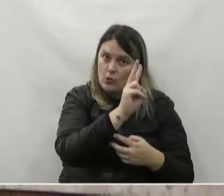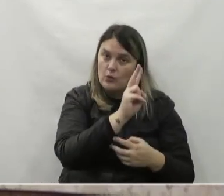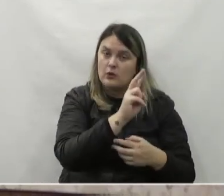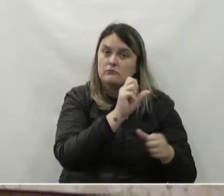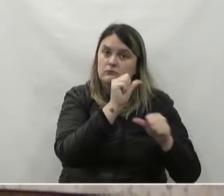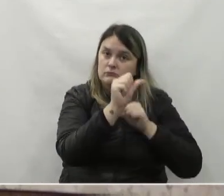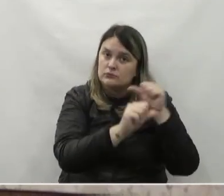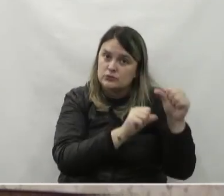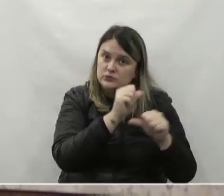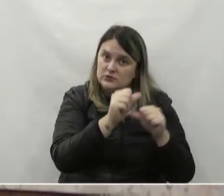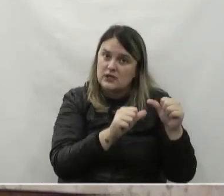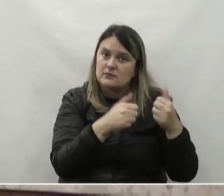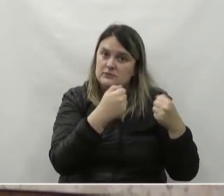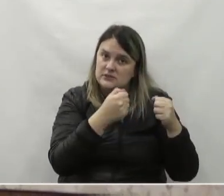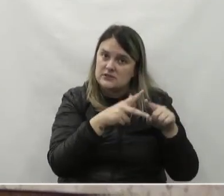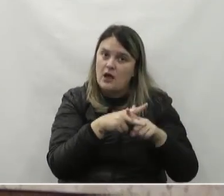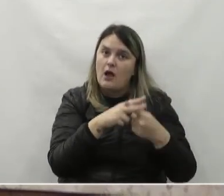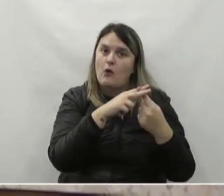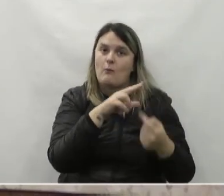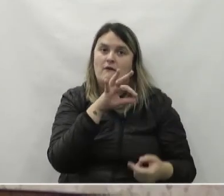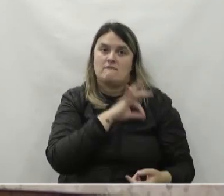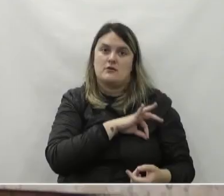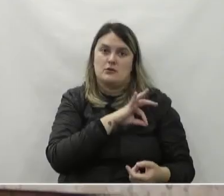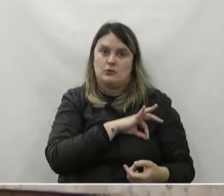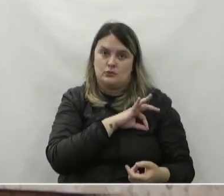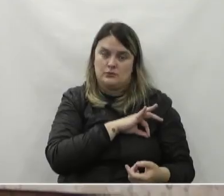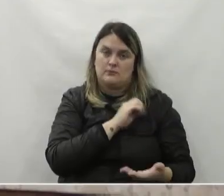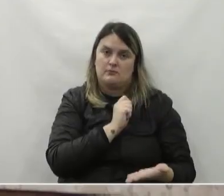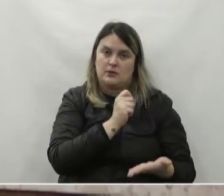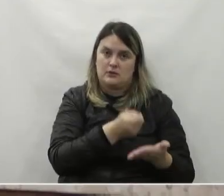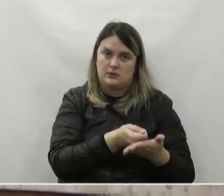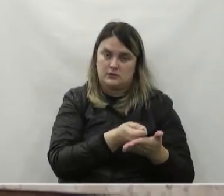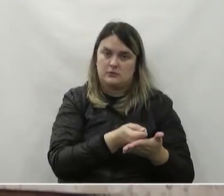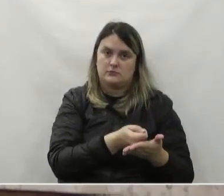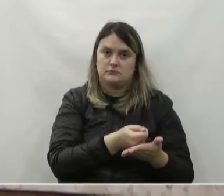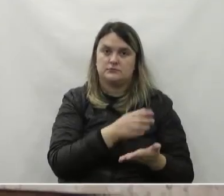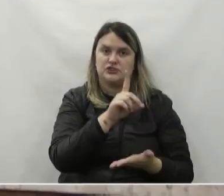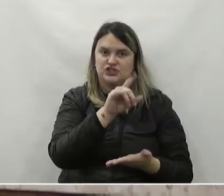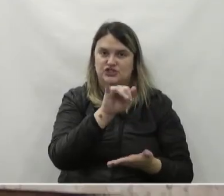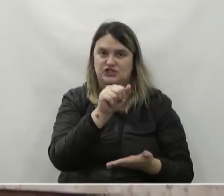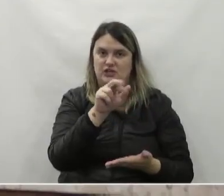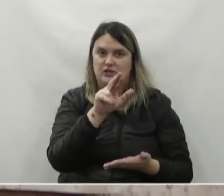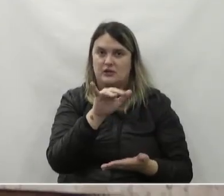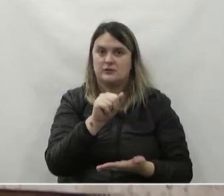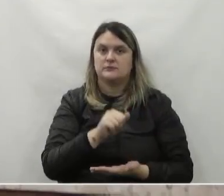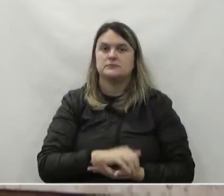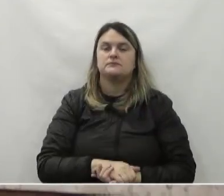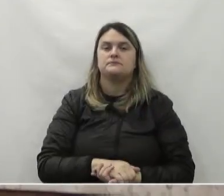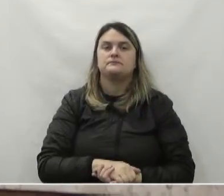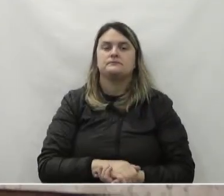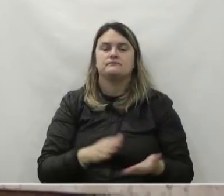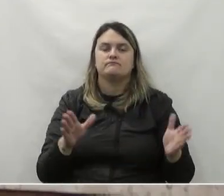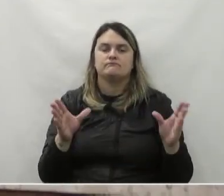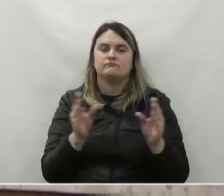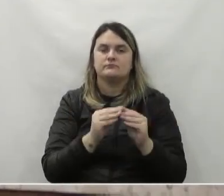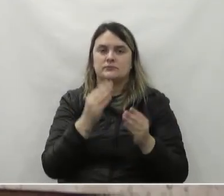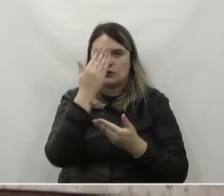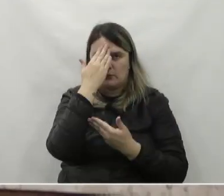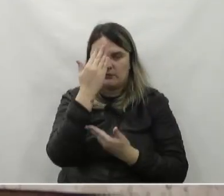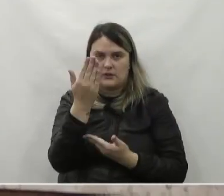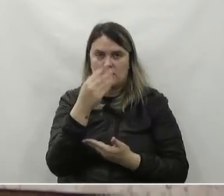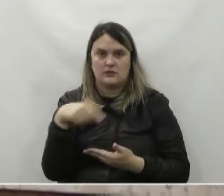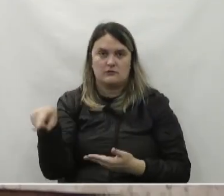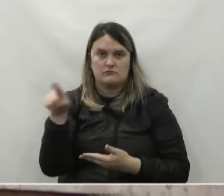Executivo Municipal, né, essas diárias aí dos nossos funcionários. Seria isso, conto